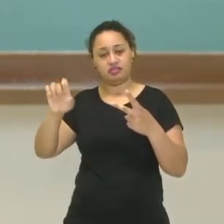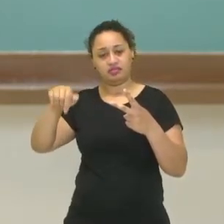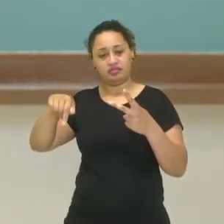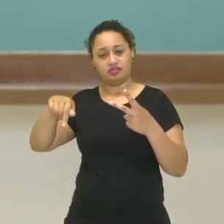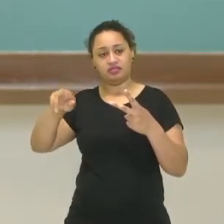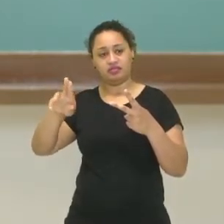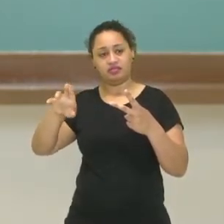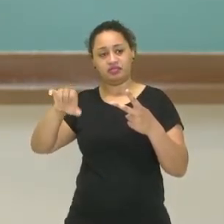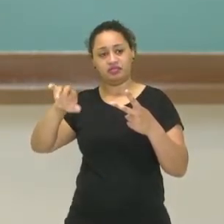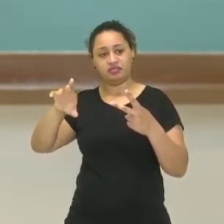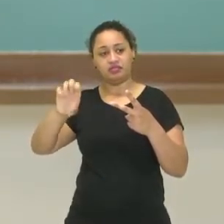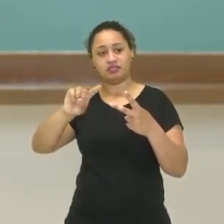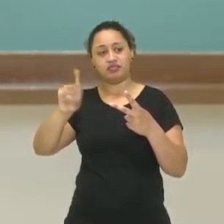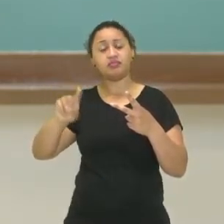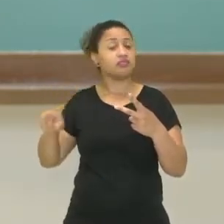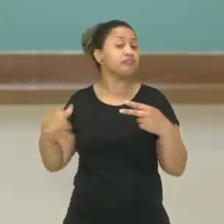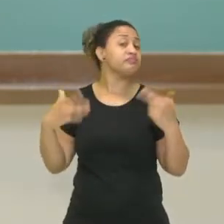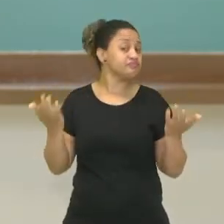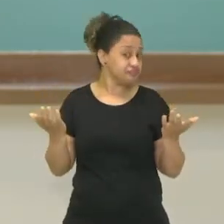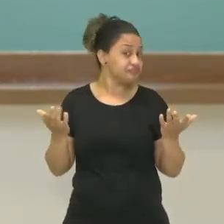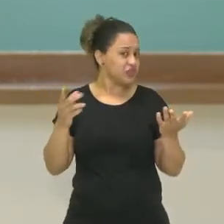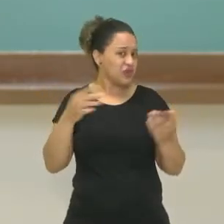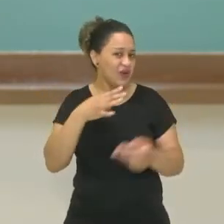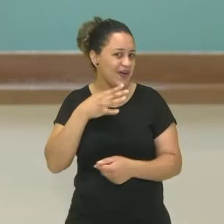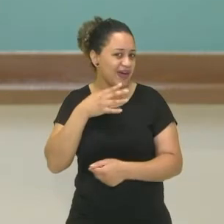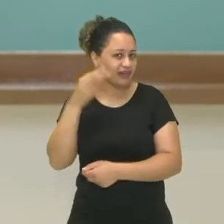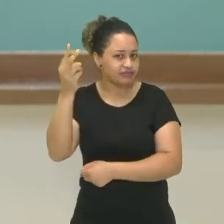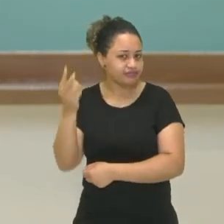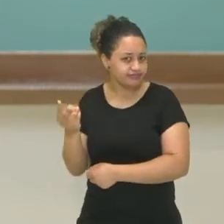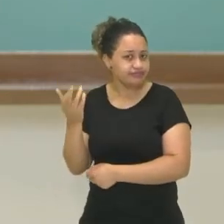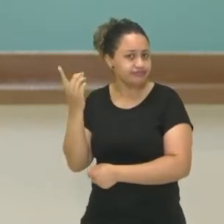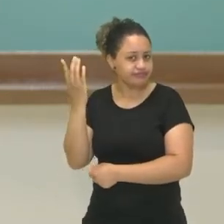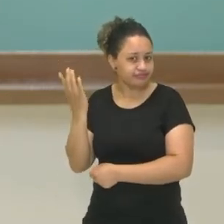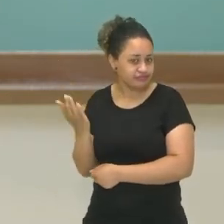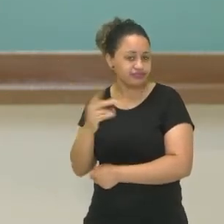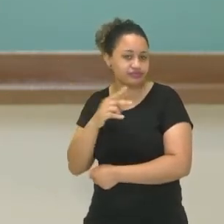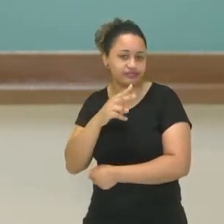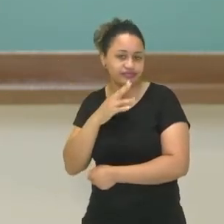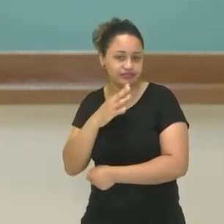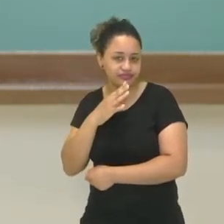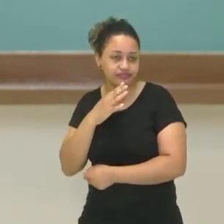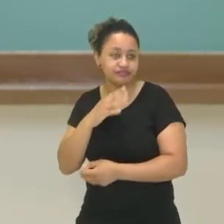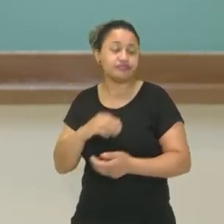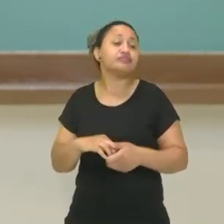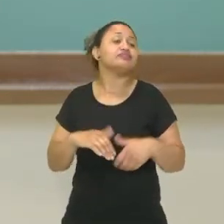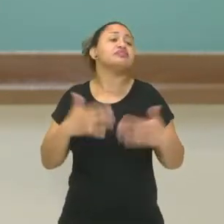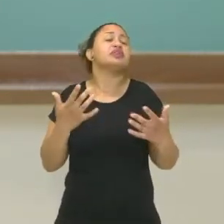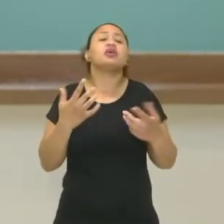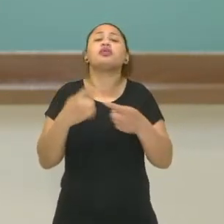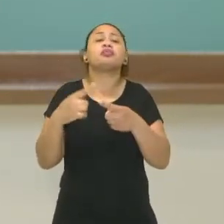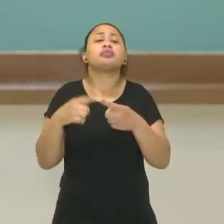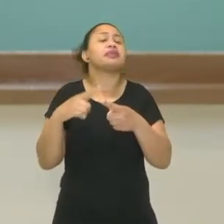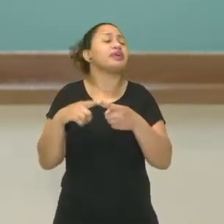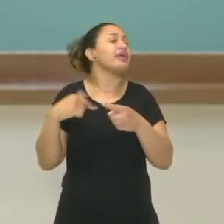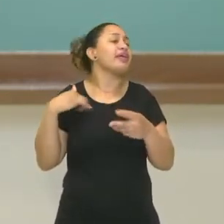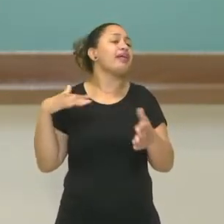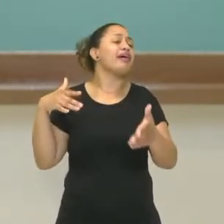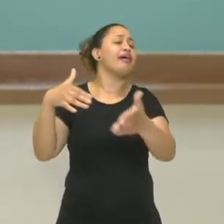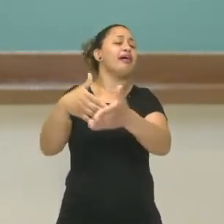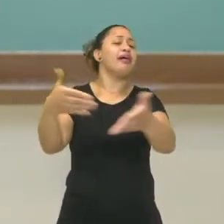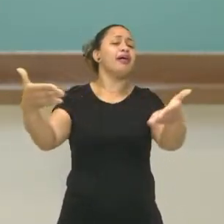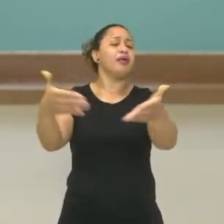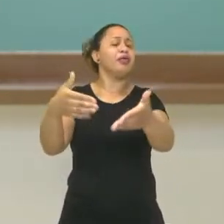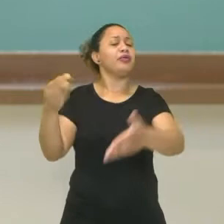versos do poeta, por que eles continuam sendo amados pelo público e se mantêm atuais há décadas e